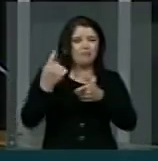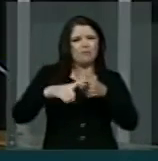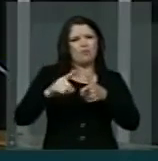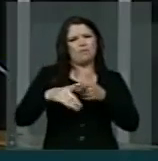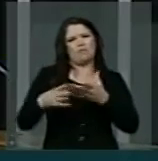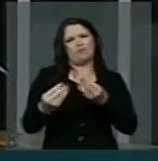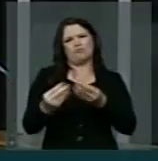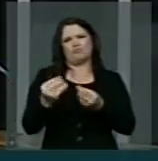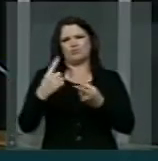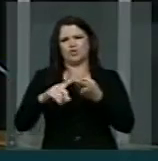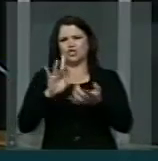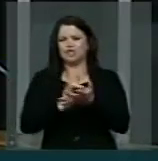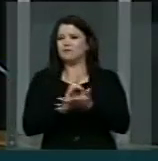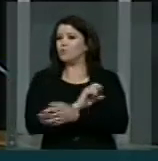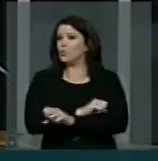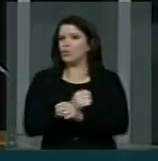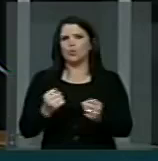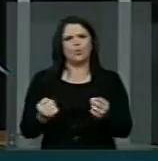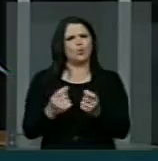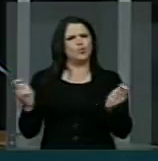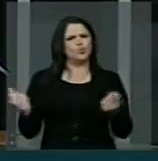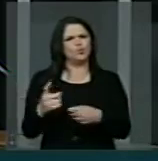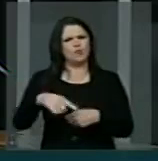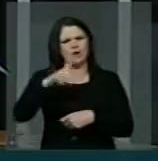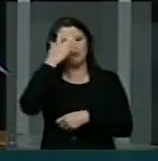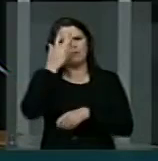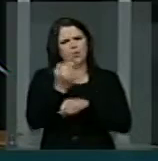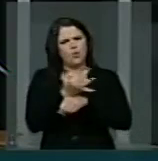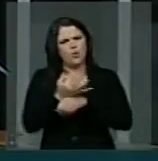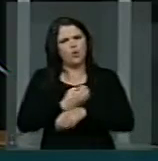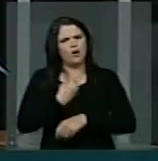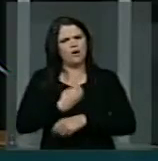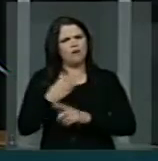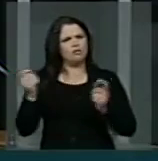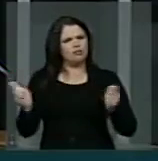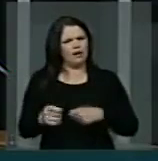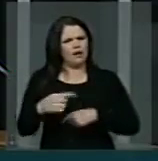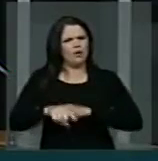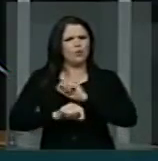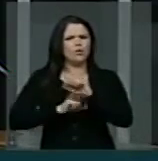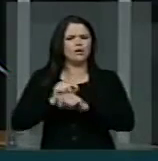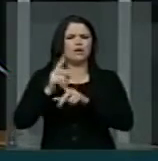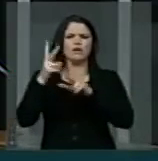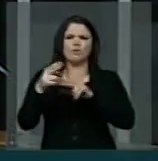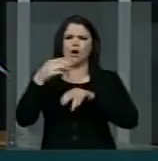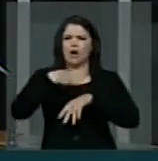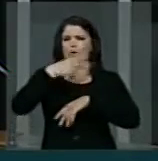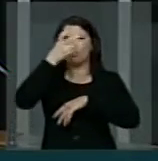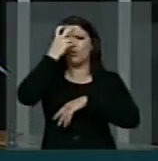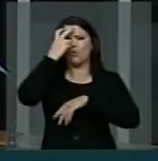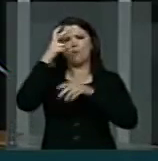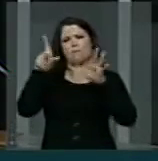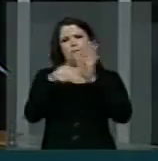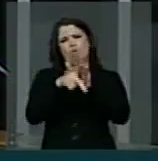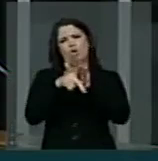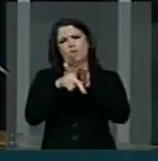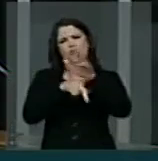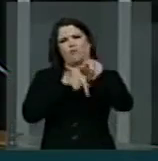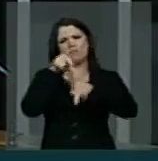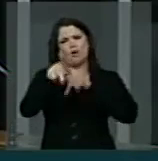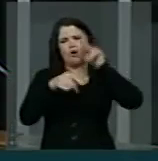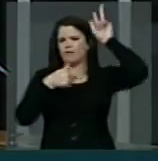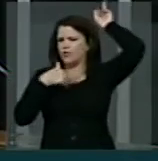porque são insuficientes para a sobrevivência, conforme a cultura dos povos que as